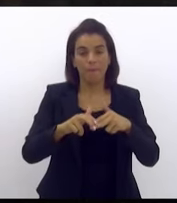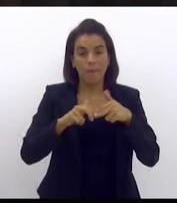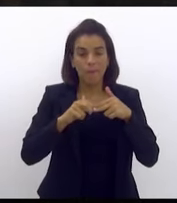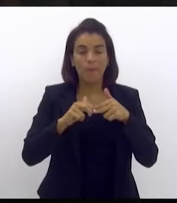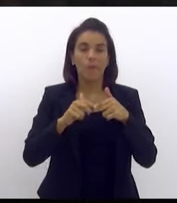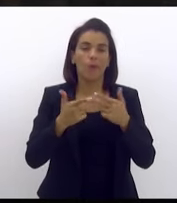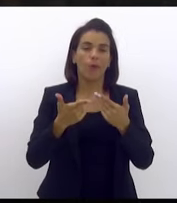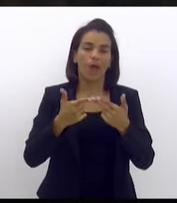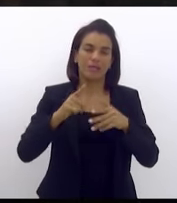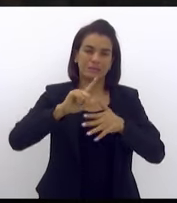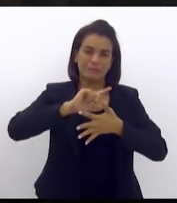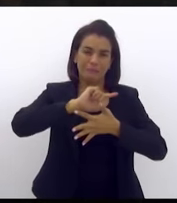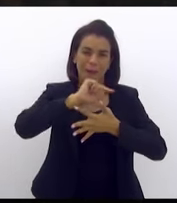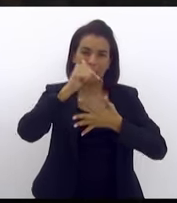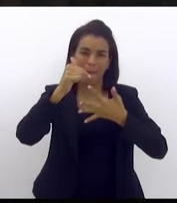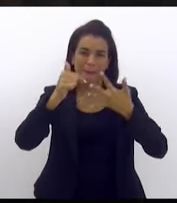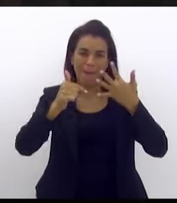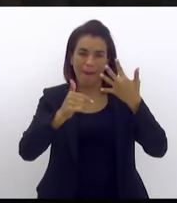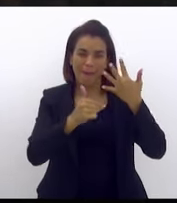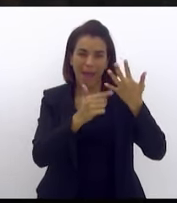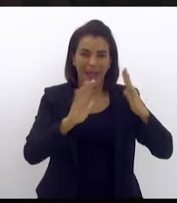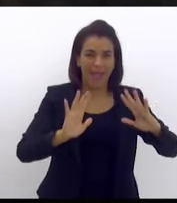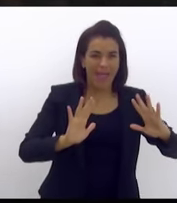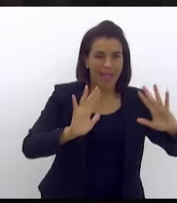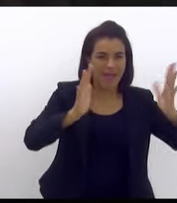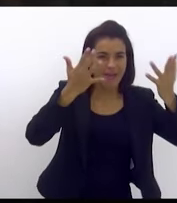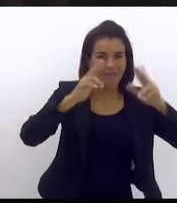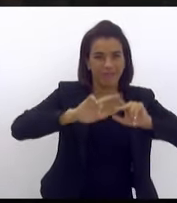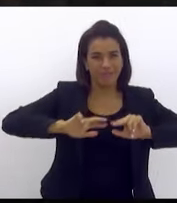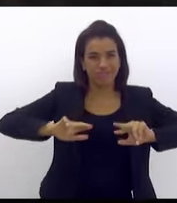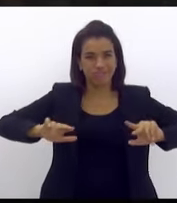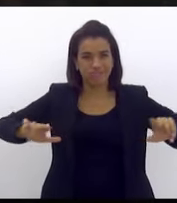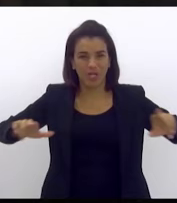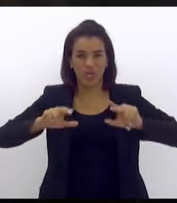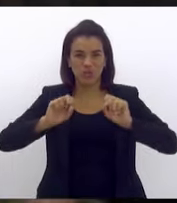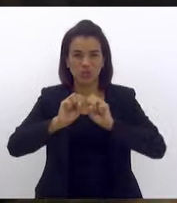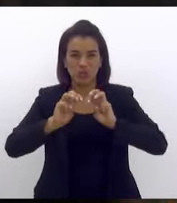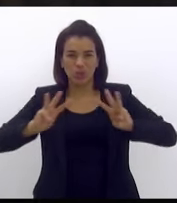de acontecimentos que ocorreram nessa cidade.